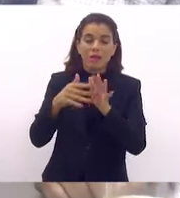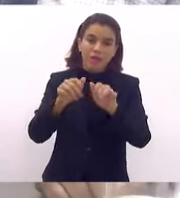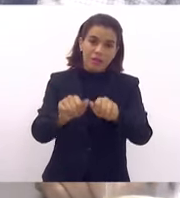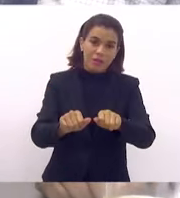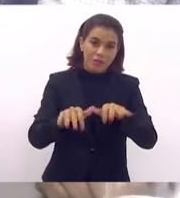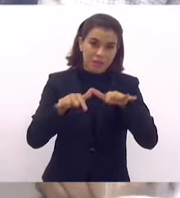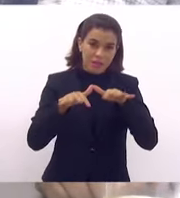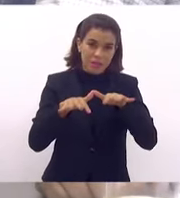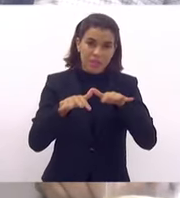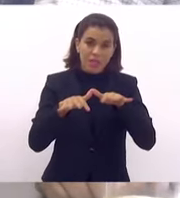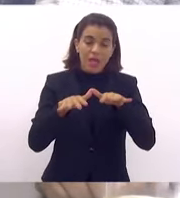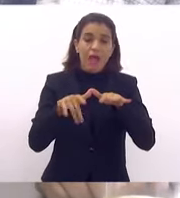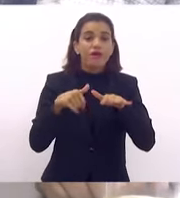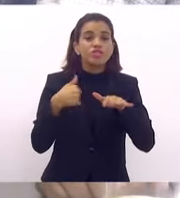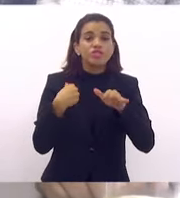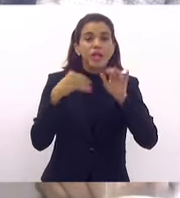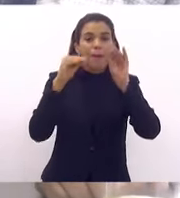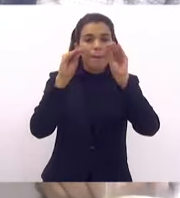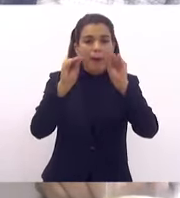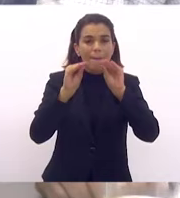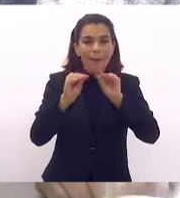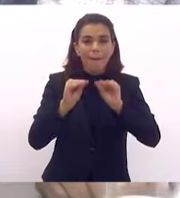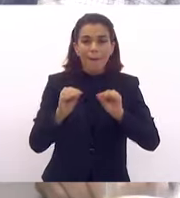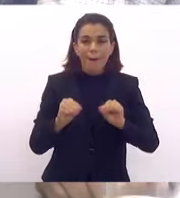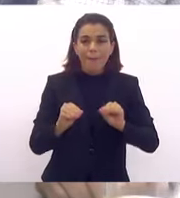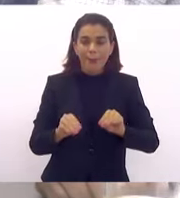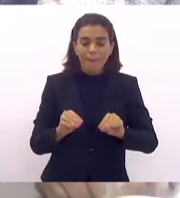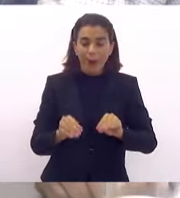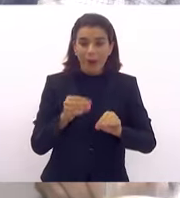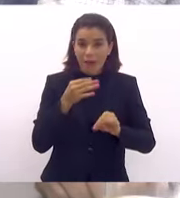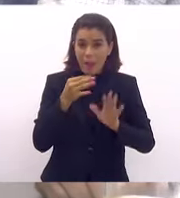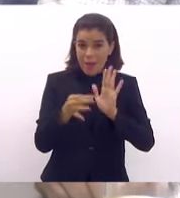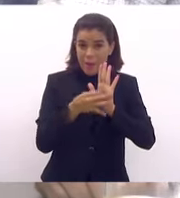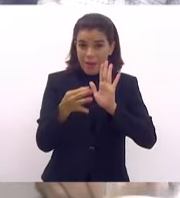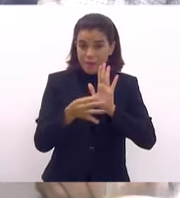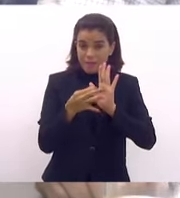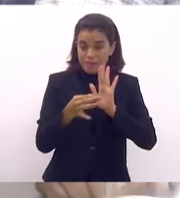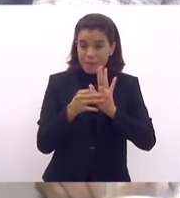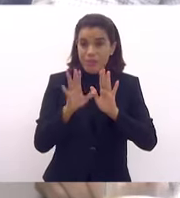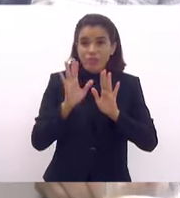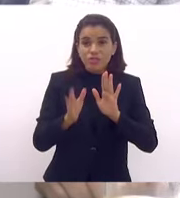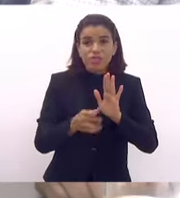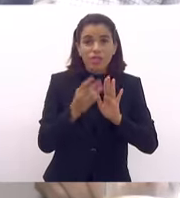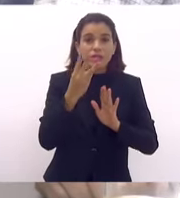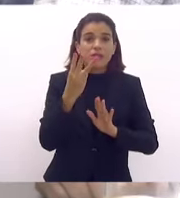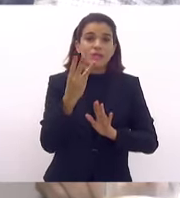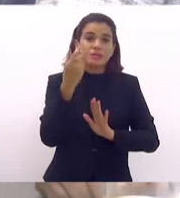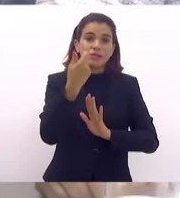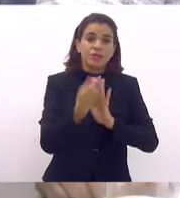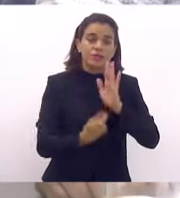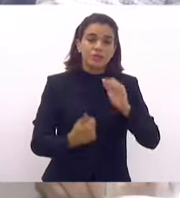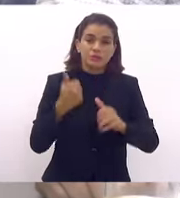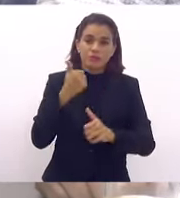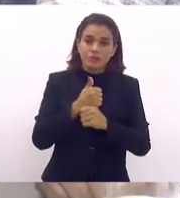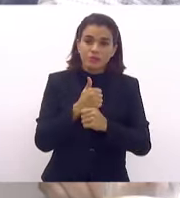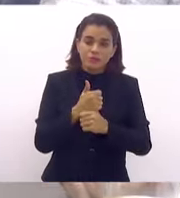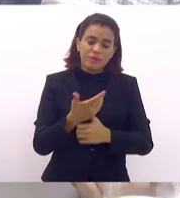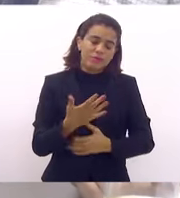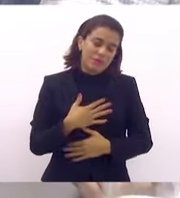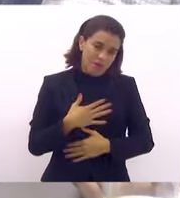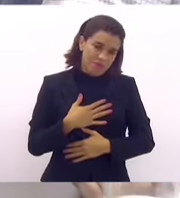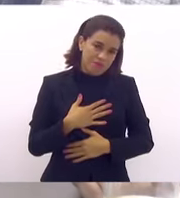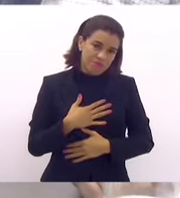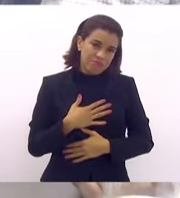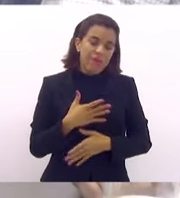parecer das emendas de plenário. E é o terceiro substitutivo da CCJ. Então, meu apelo a